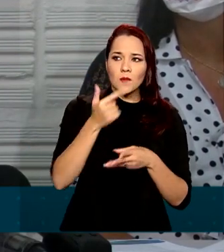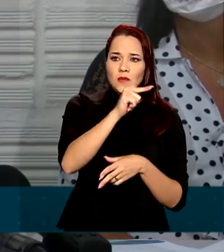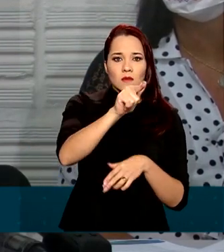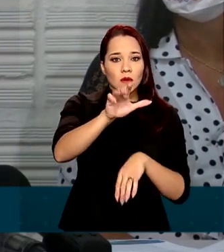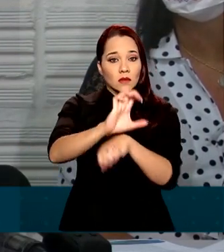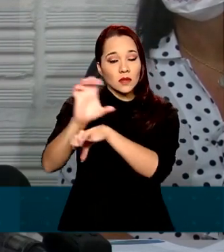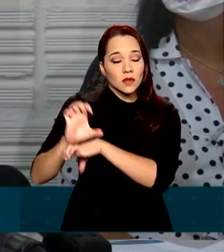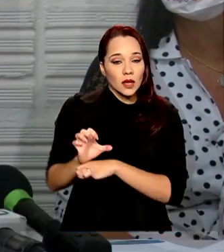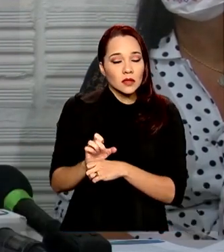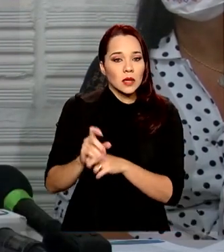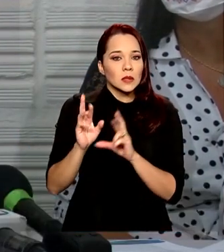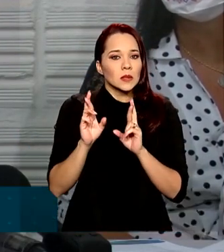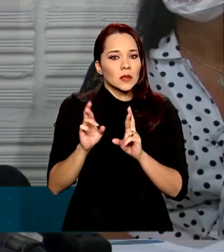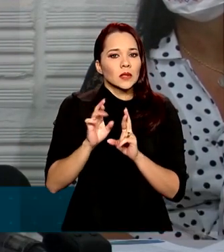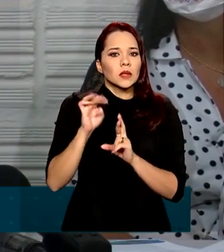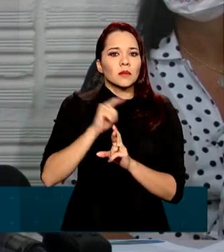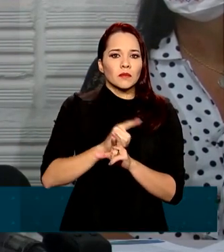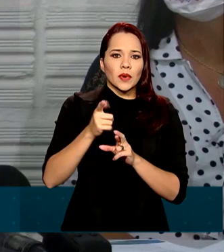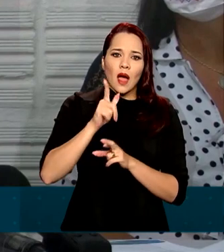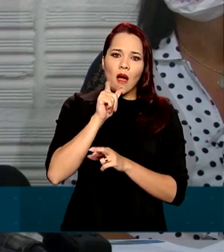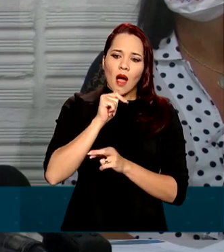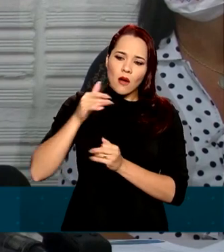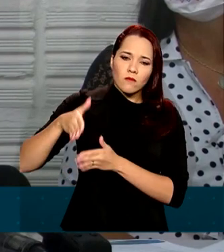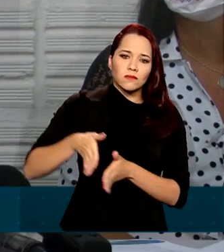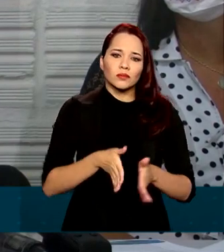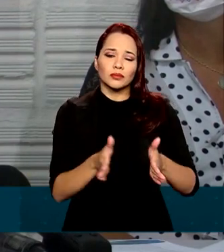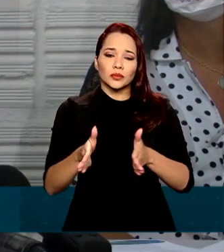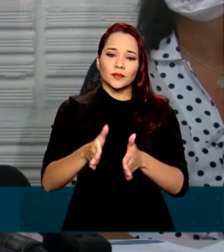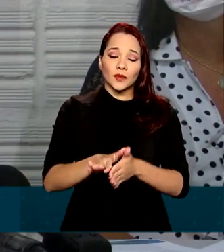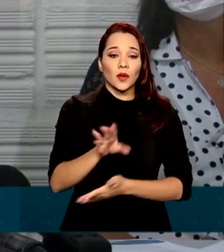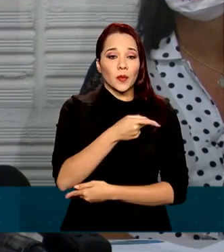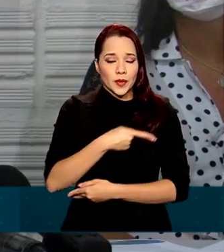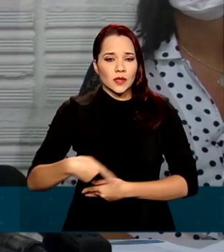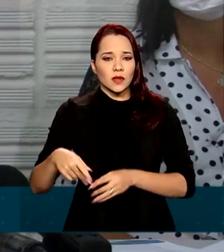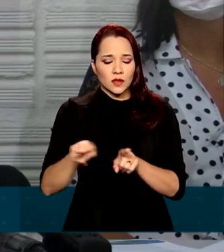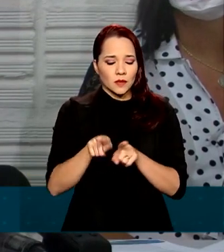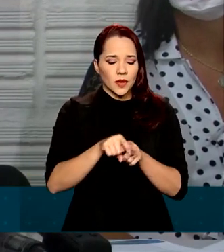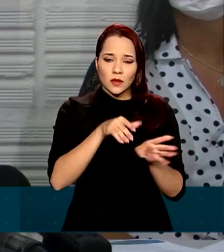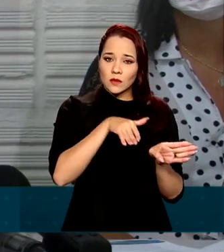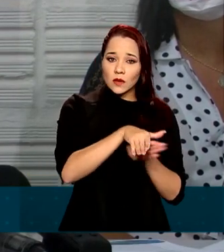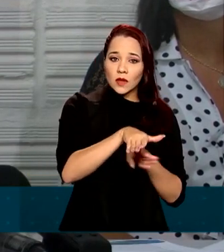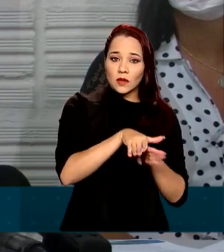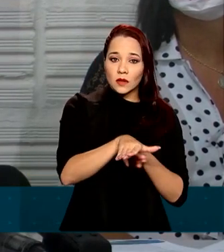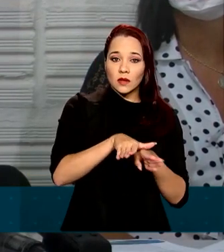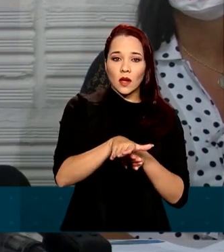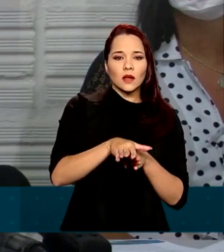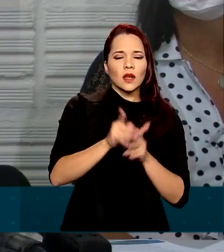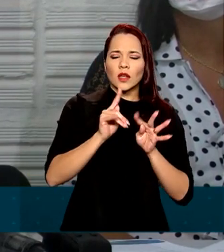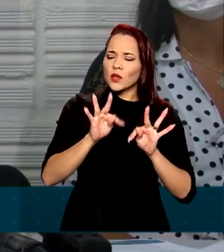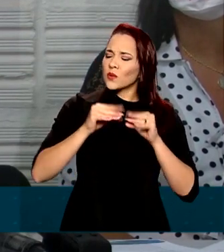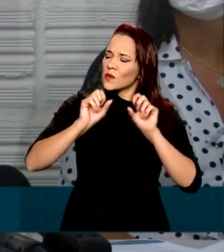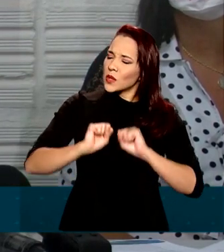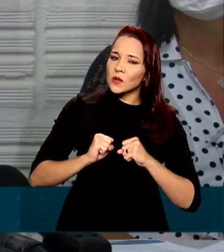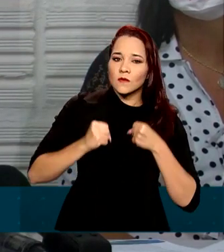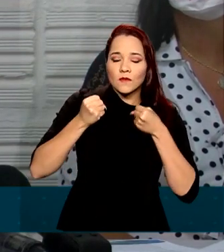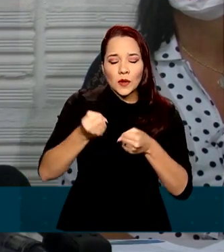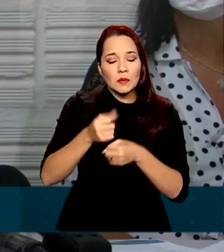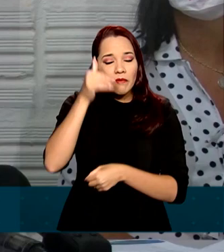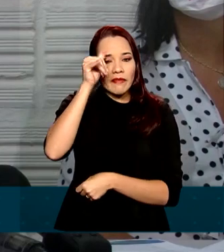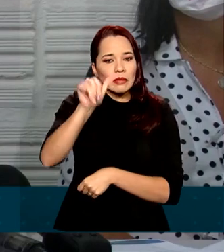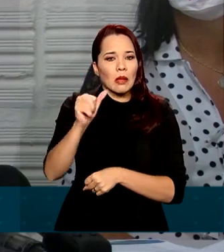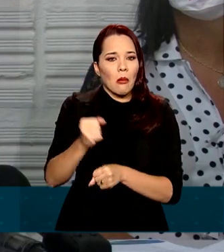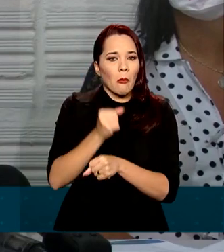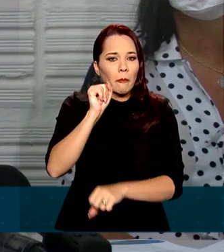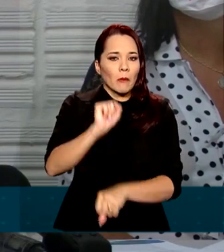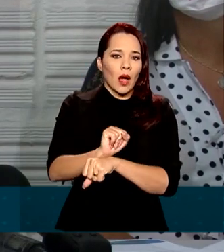estados que estão aguardando a continuidade da transposição, e o presidente ter nos orientado que façamos todos os esforços para não paralisar